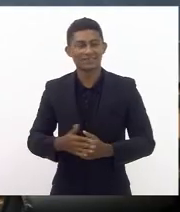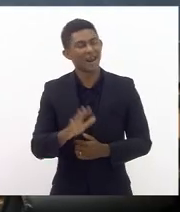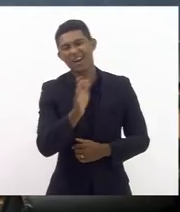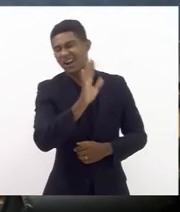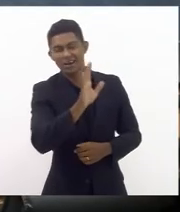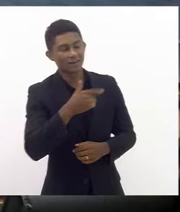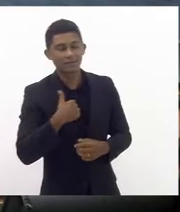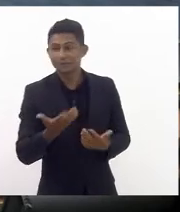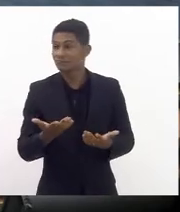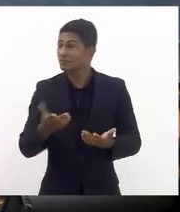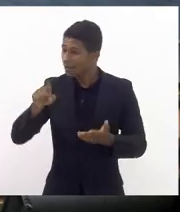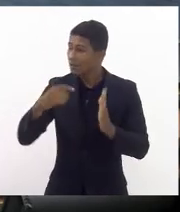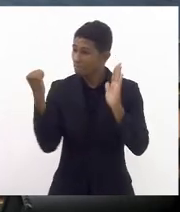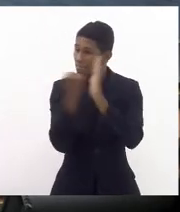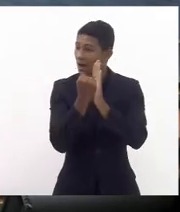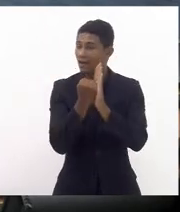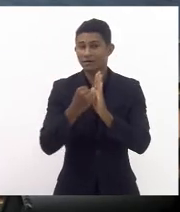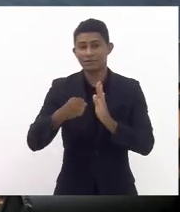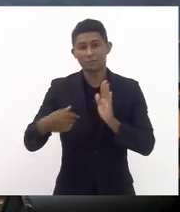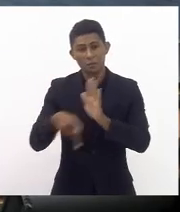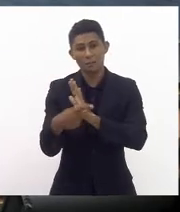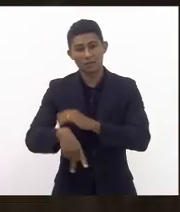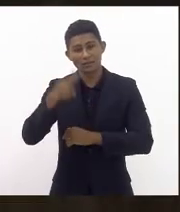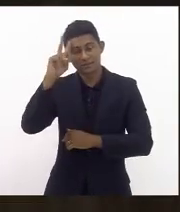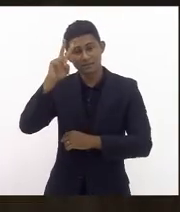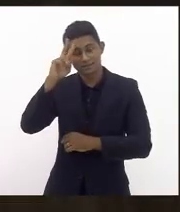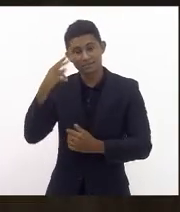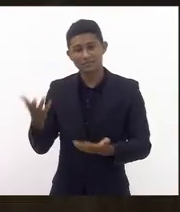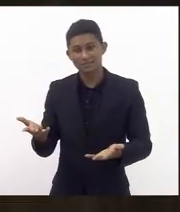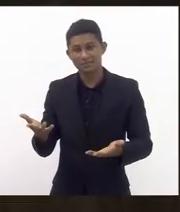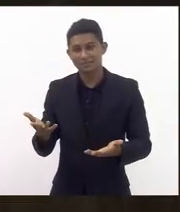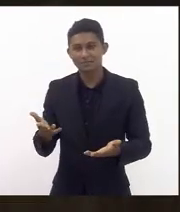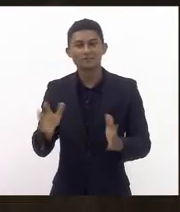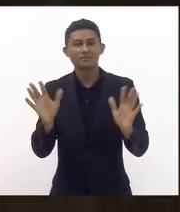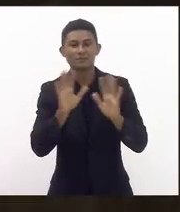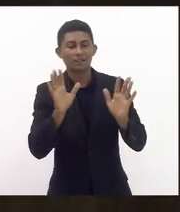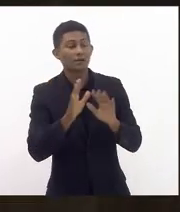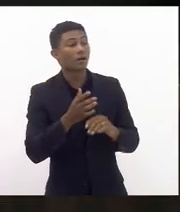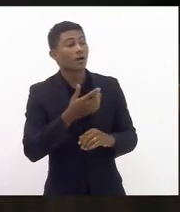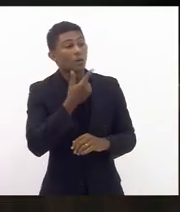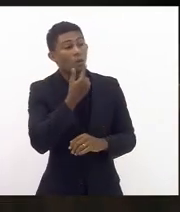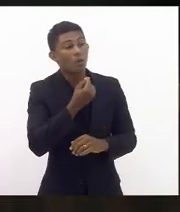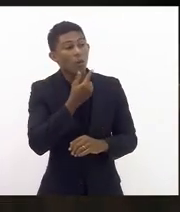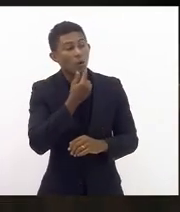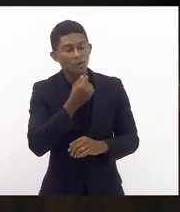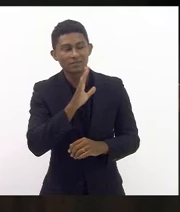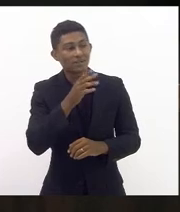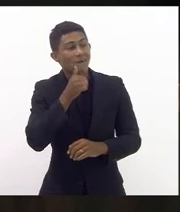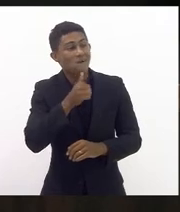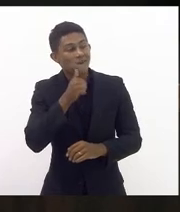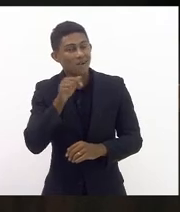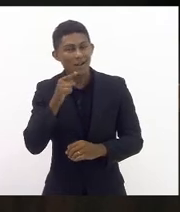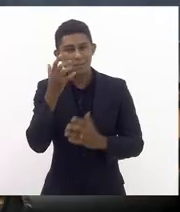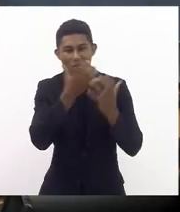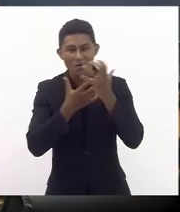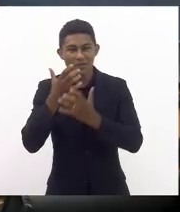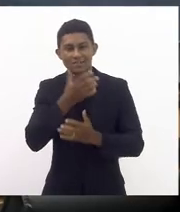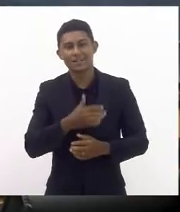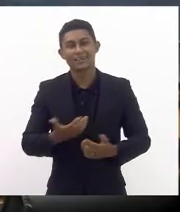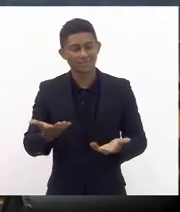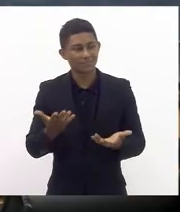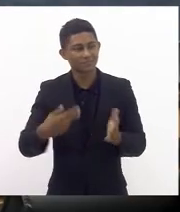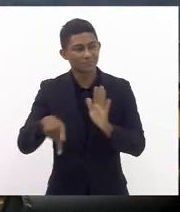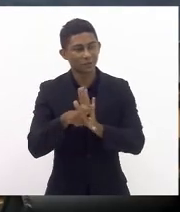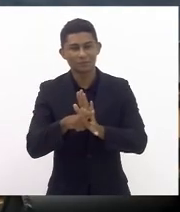uma patrimônio imaterial. Ele vai cantar uma música da Celi Campelo. Banho de lua, não? O